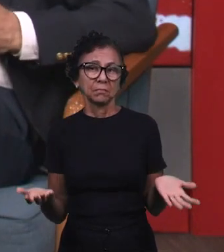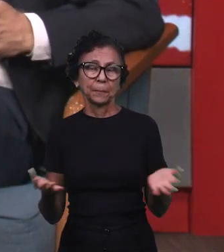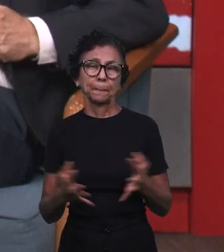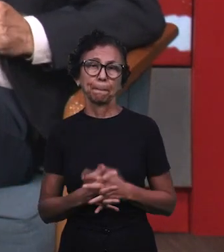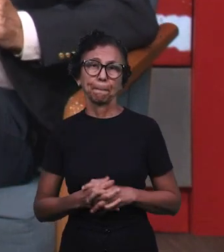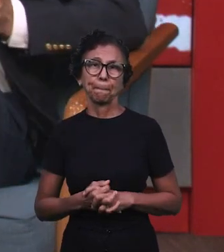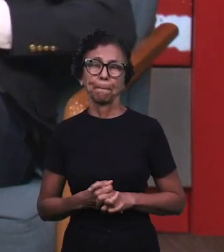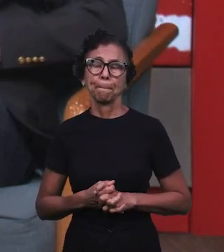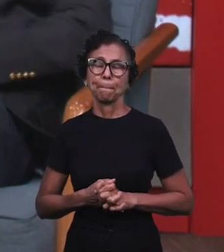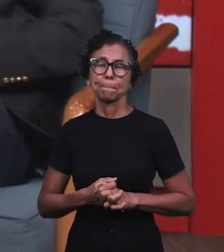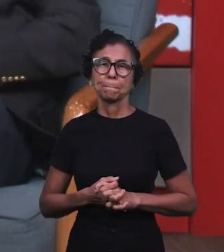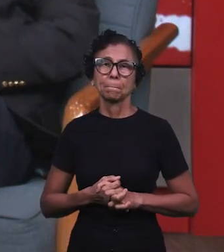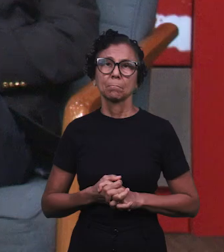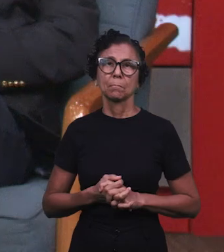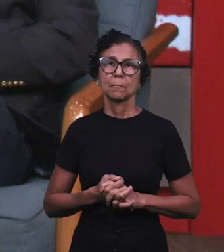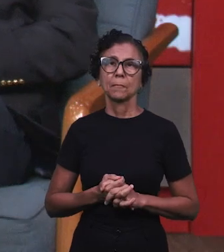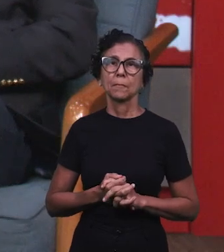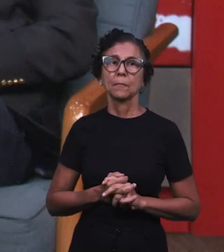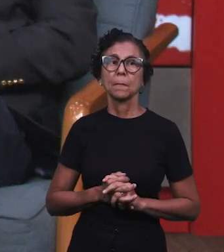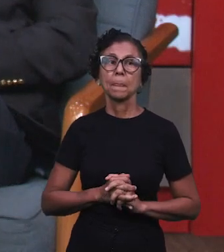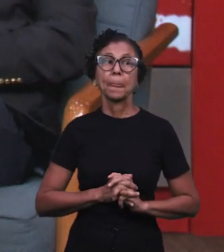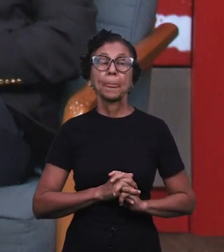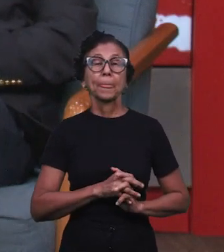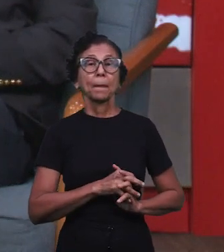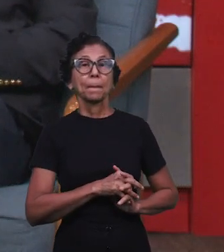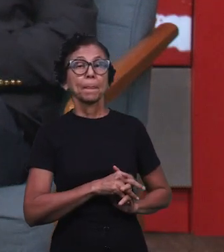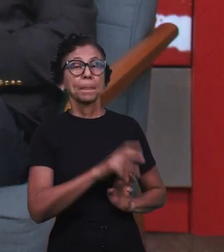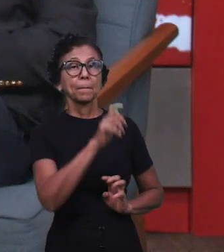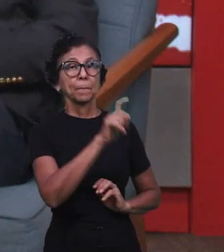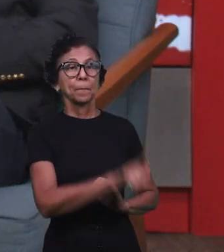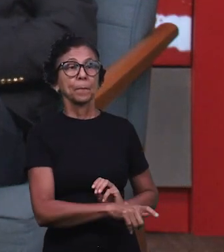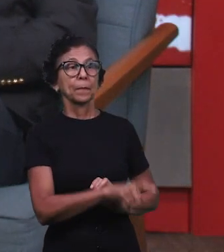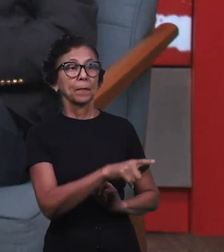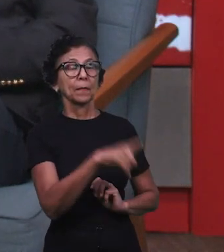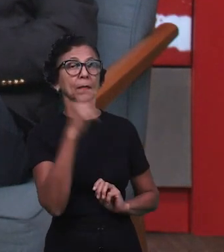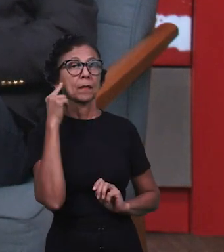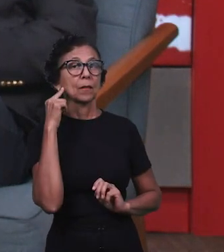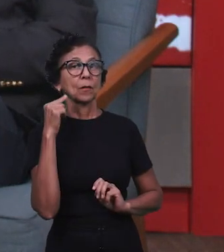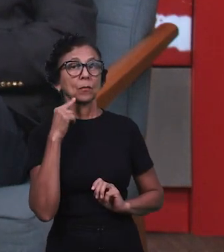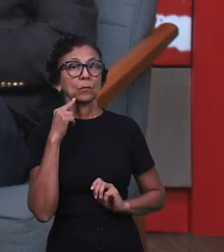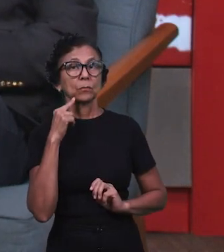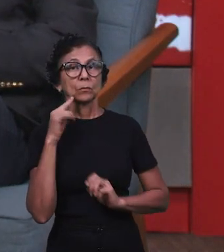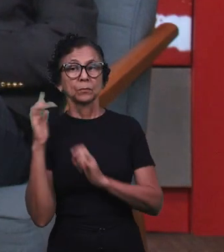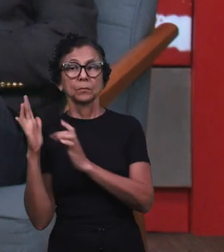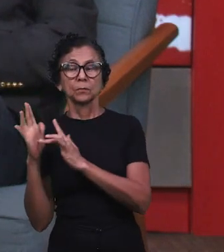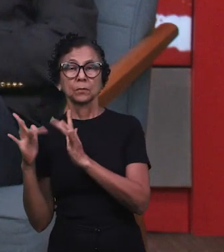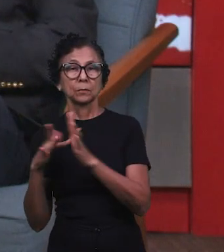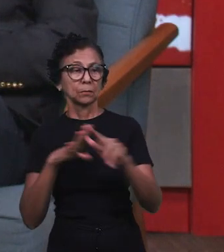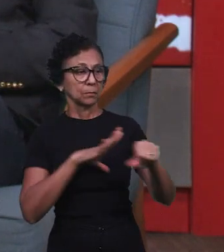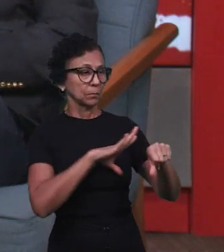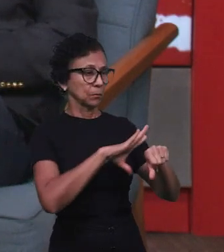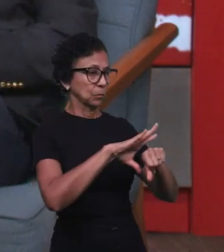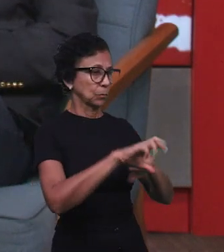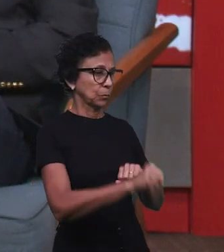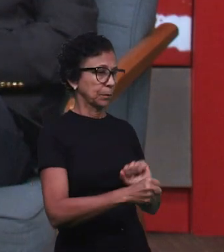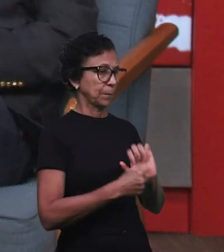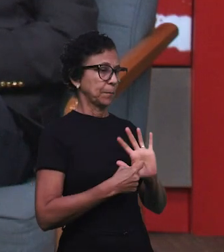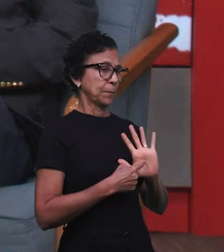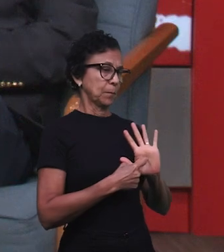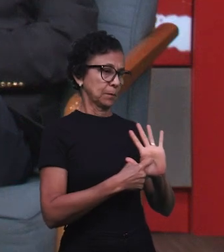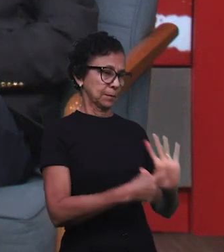Então, quando Jesus cura o surdo, ele está mostrando para a igreja